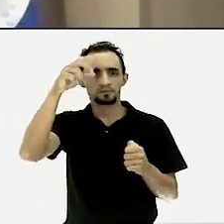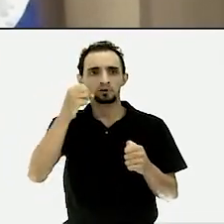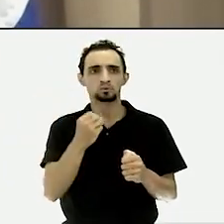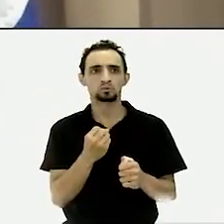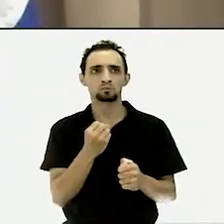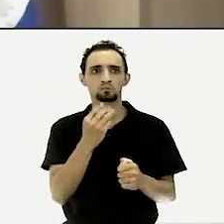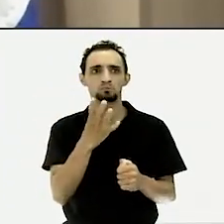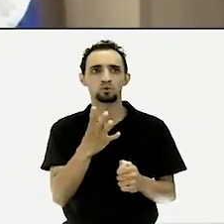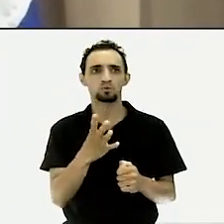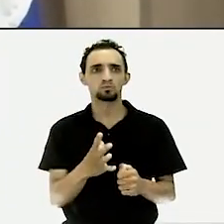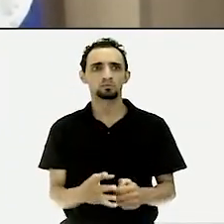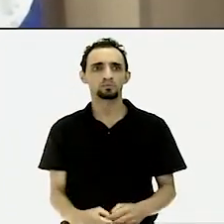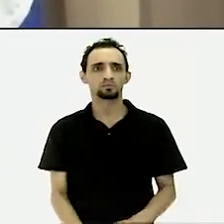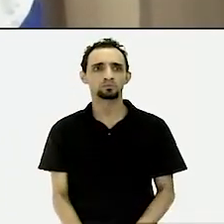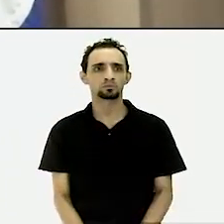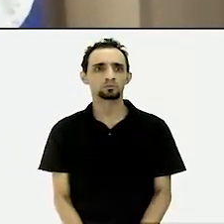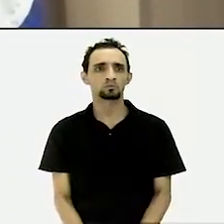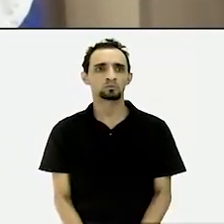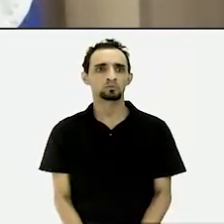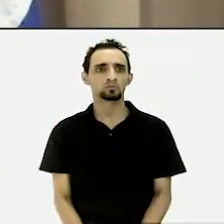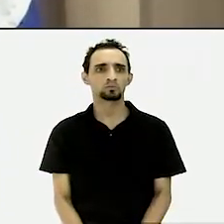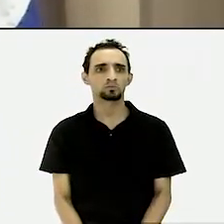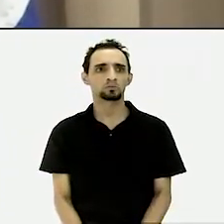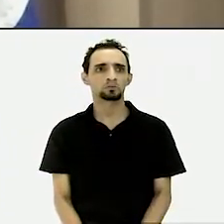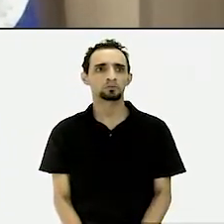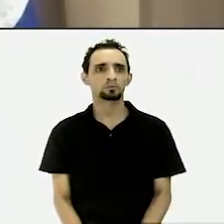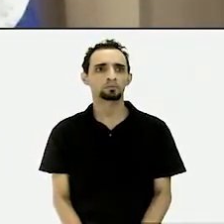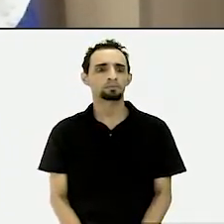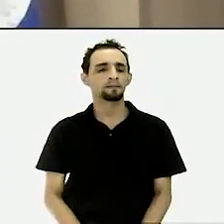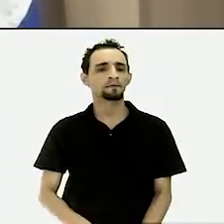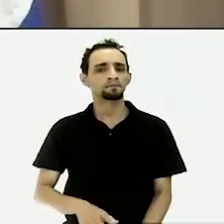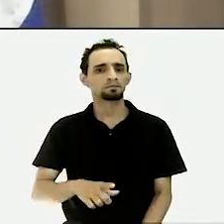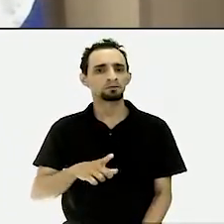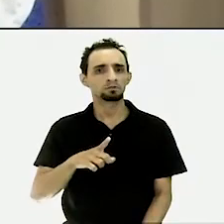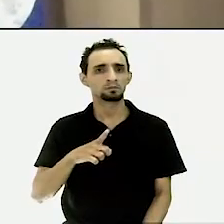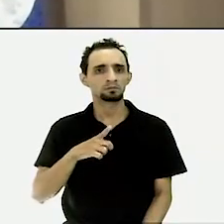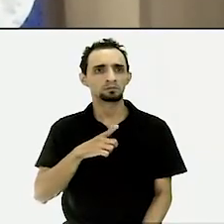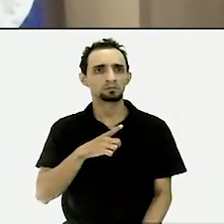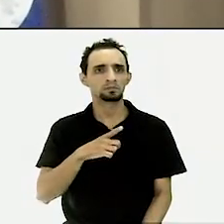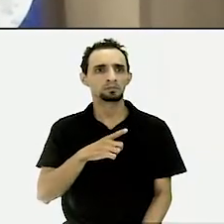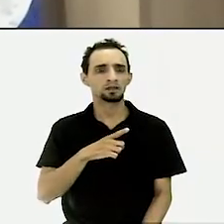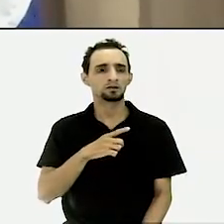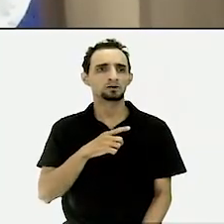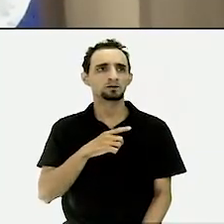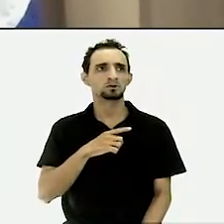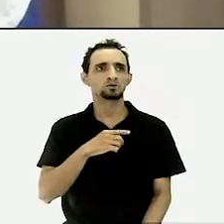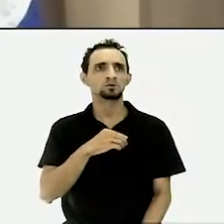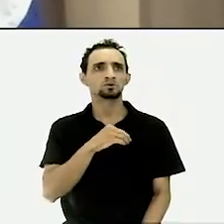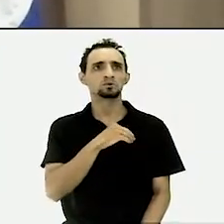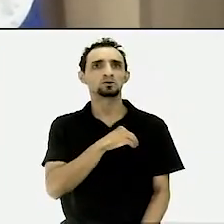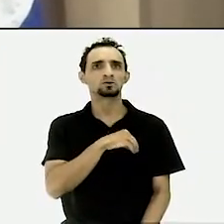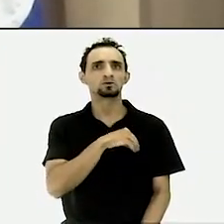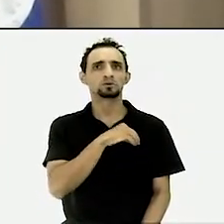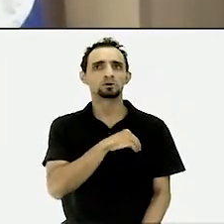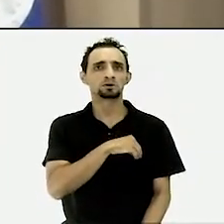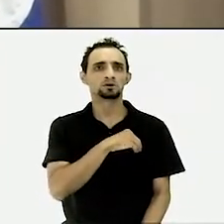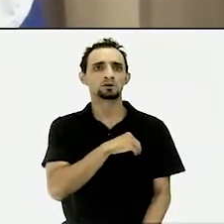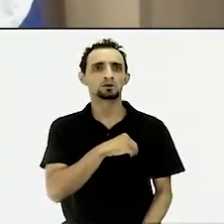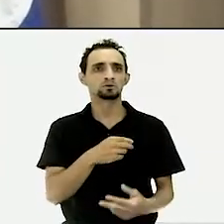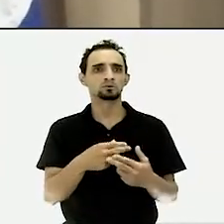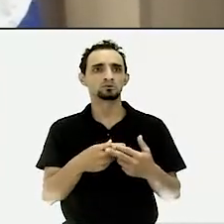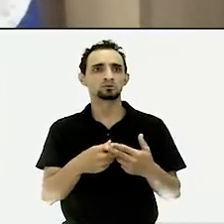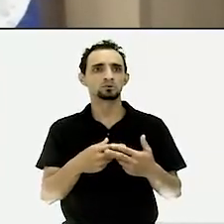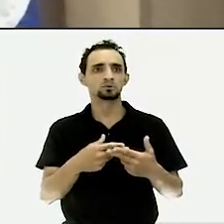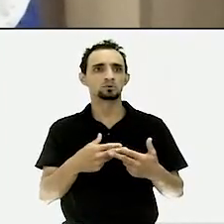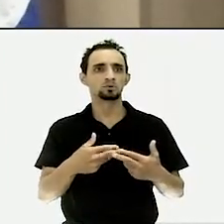dias, cada um lutando por trazer recursos, dando ideias, o prefeito conversando, brincando com os vereadores.